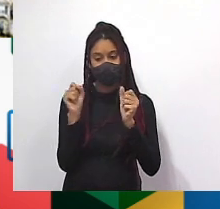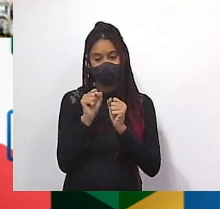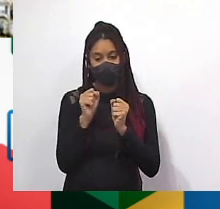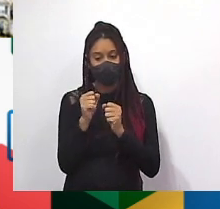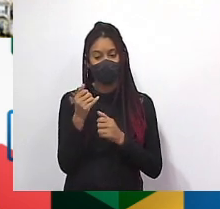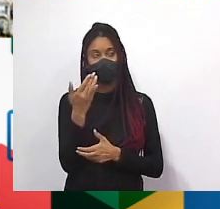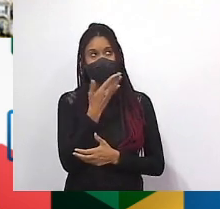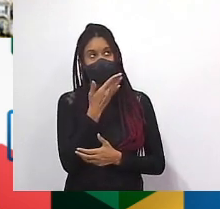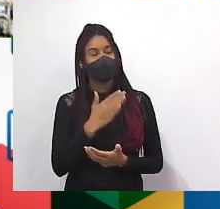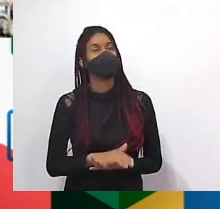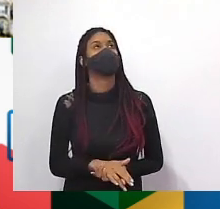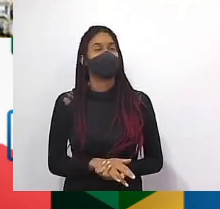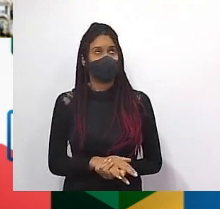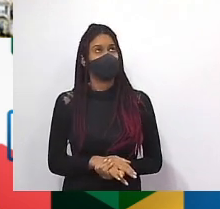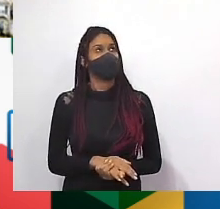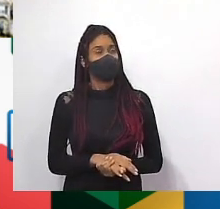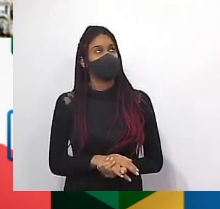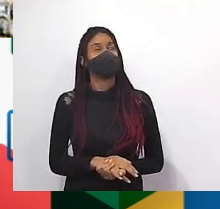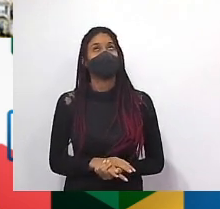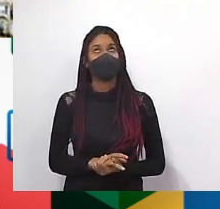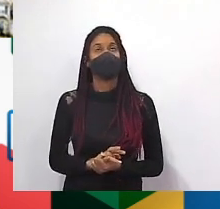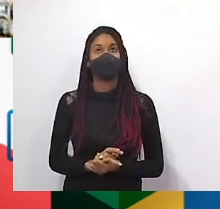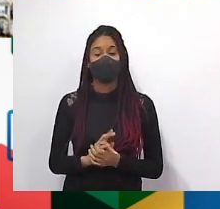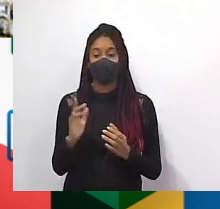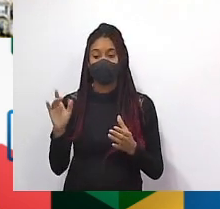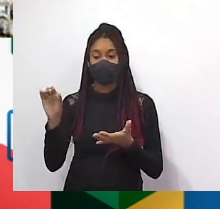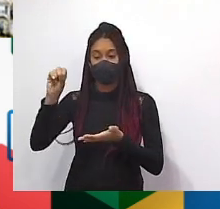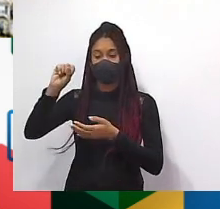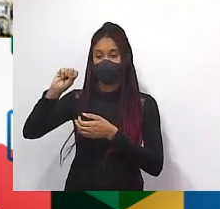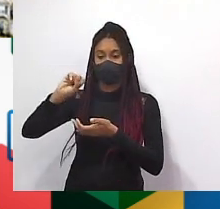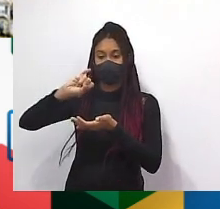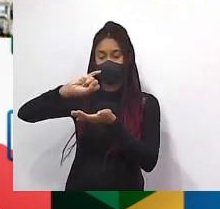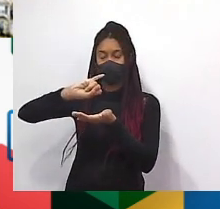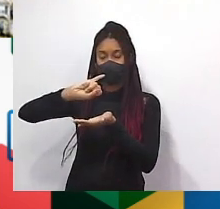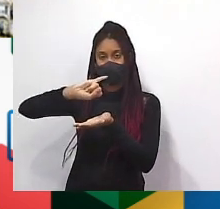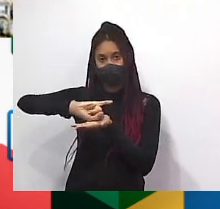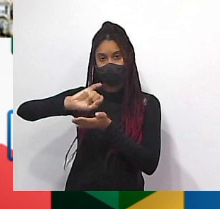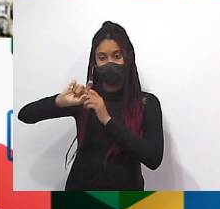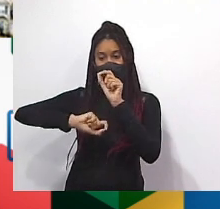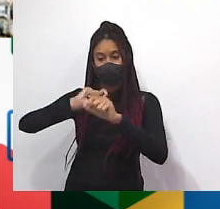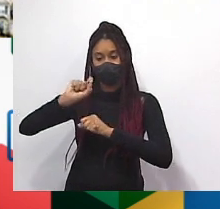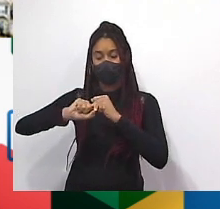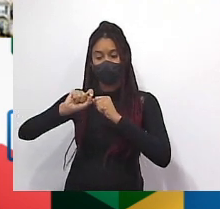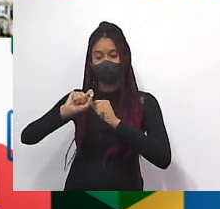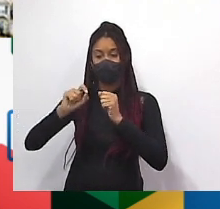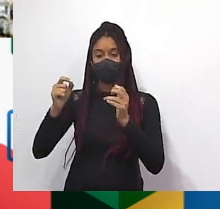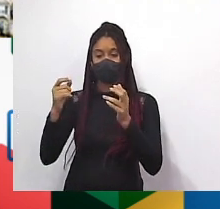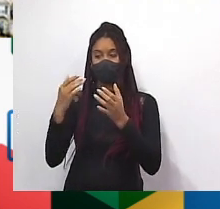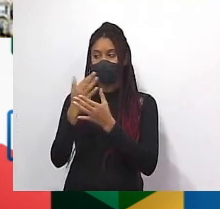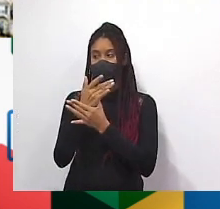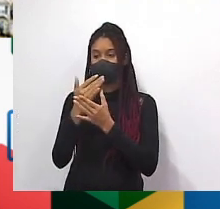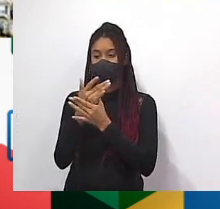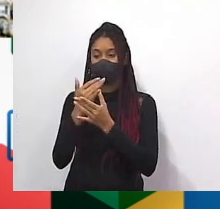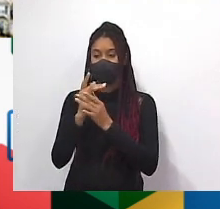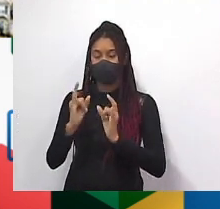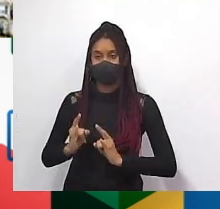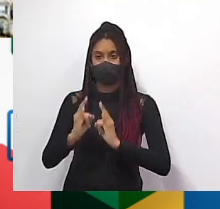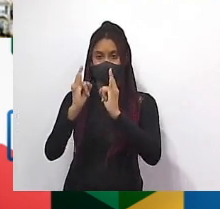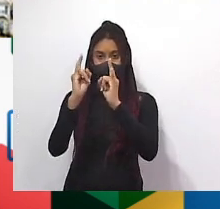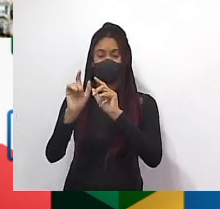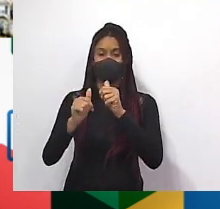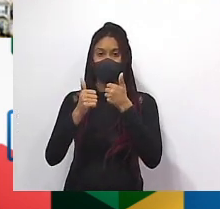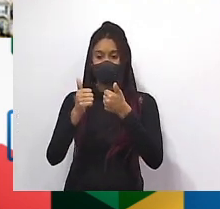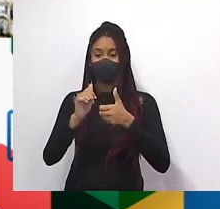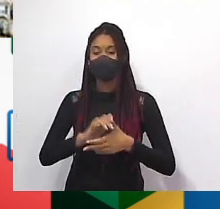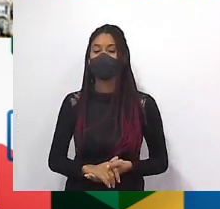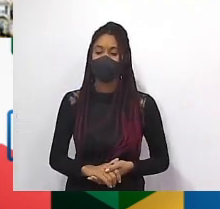no centro da figura eu tenho ali a grande cidade, né, com arranha-céus e etc. E você vai ver ali, ó, a linha de calor mais